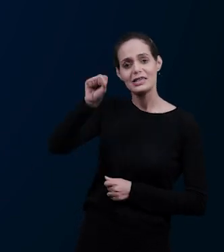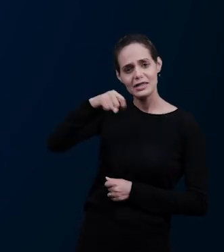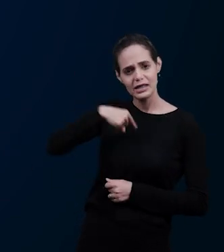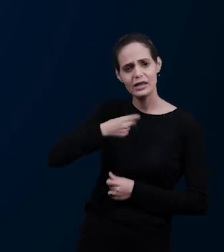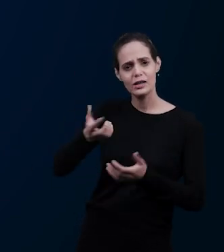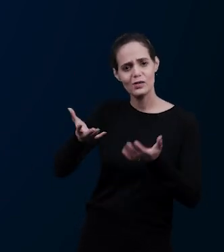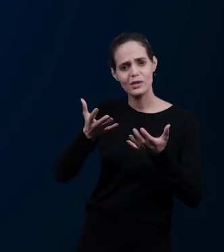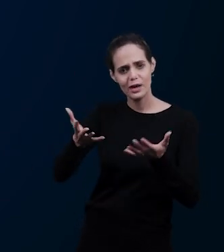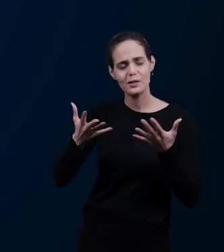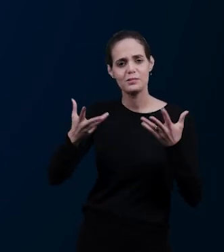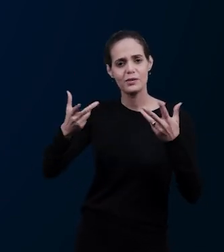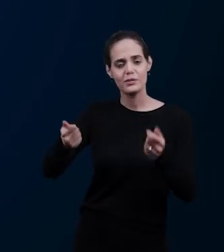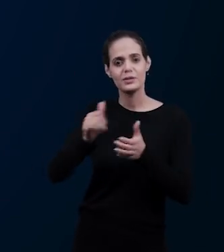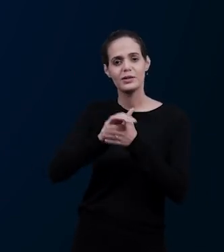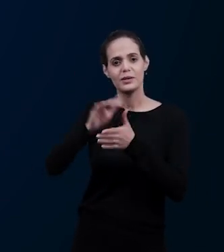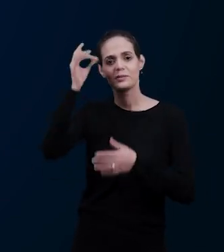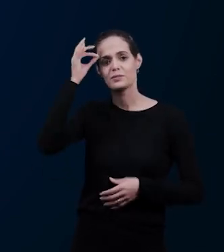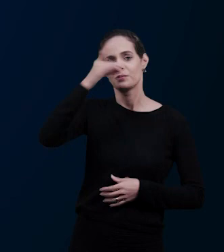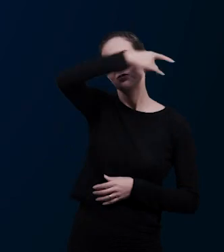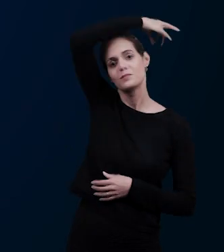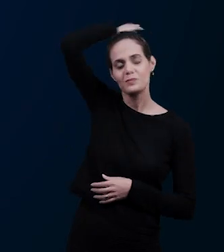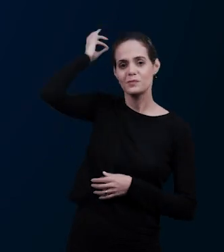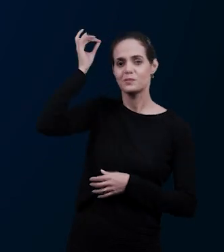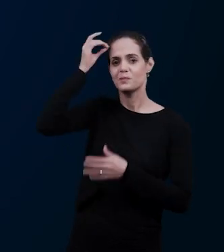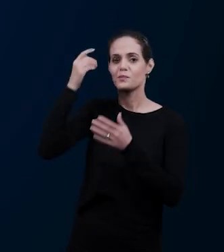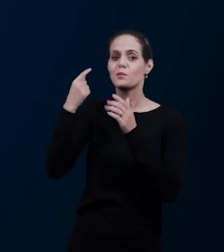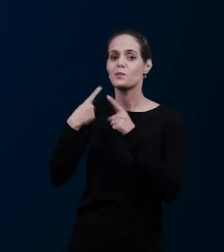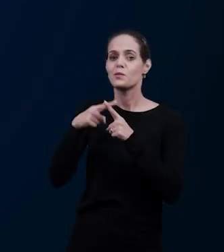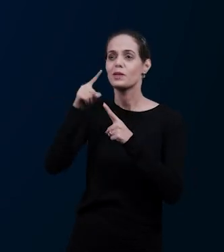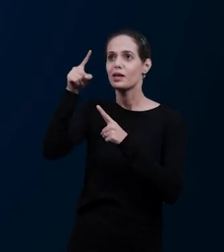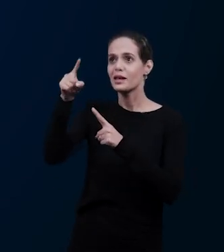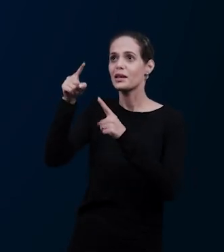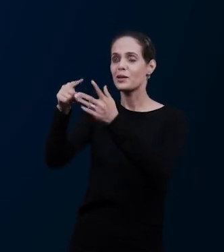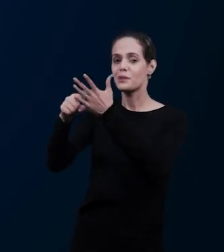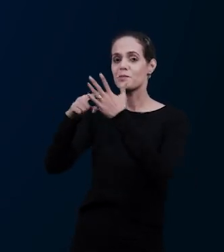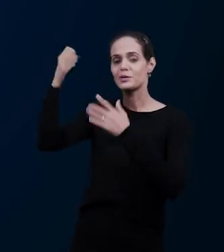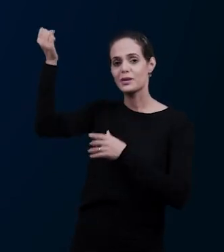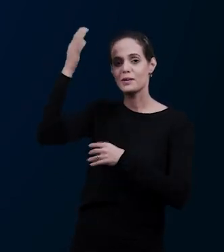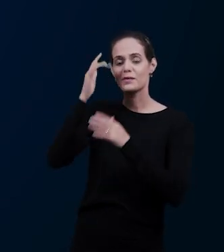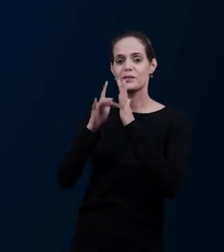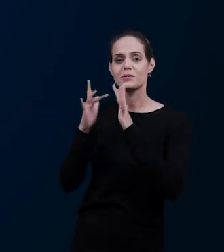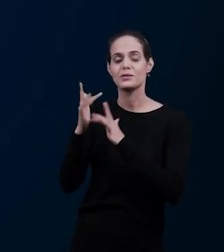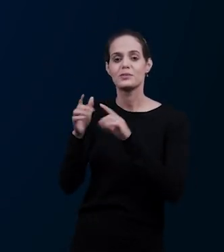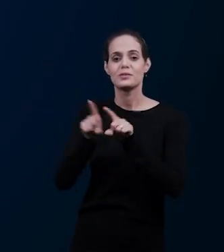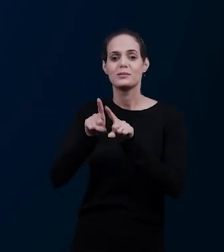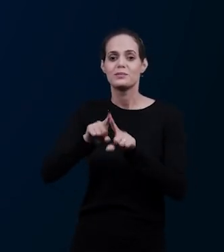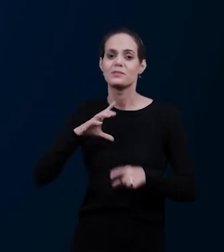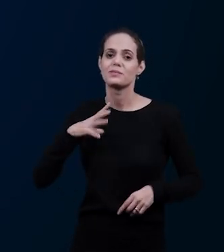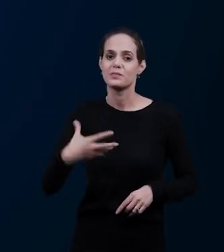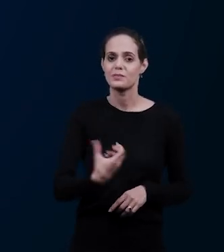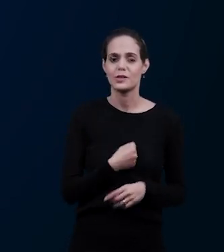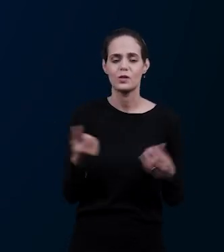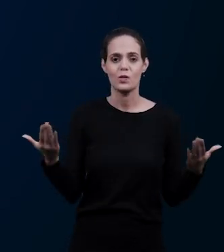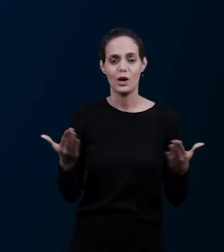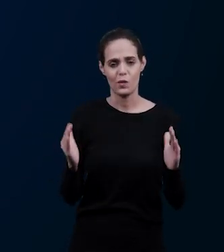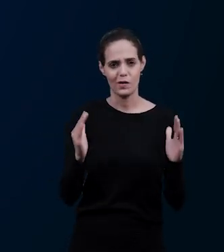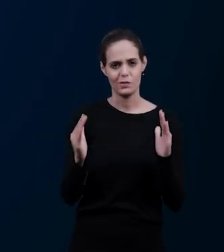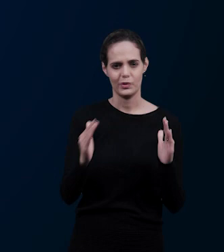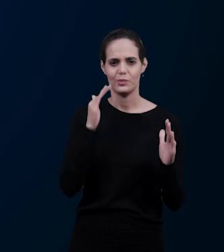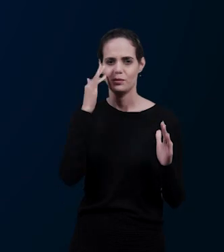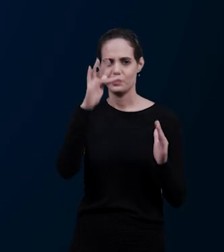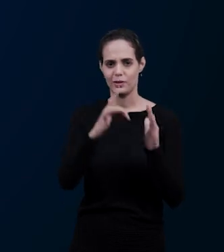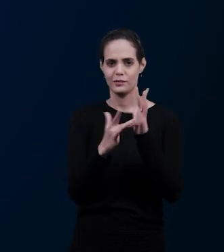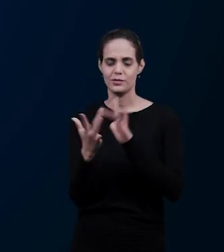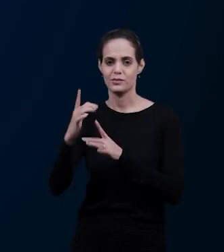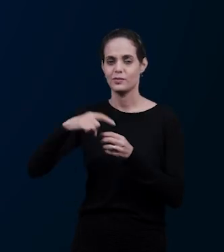Sim, quero muito, pois é maravilhoso ser guiado pelo Espírito Santo, pois Ele nos revela Jesus e revela a salvação. E